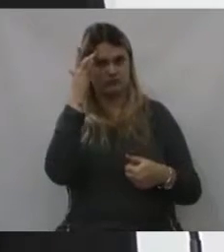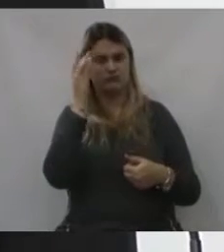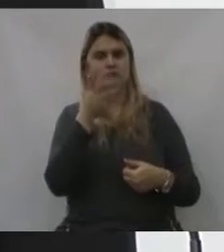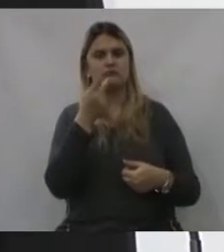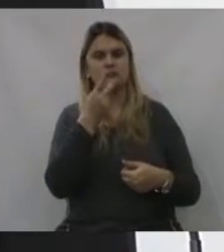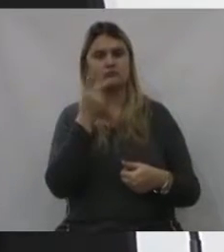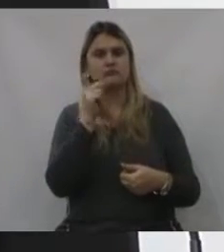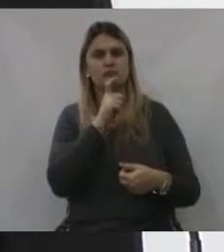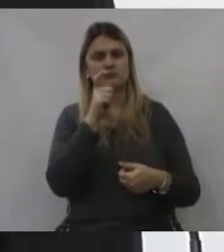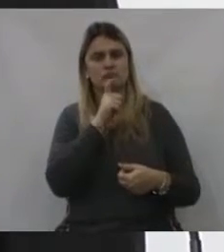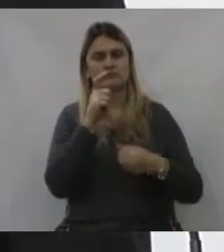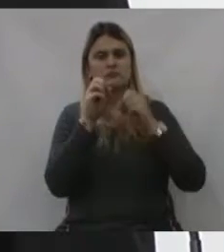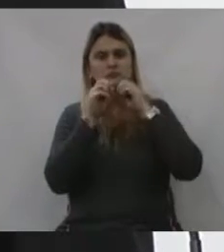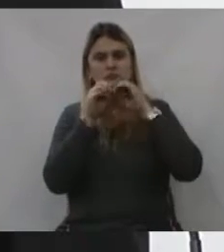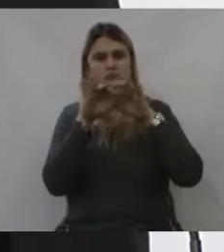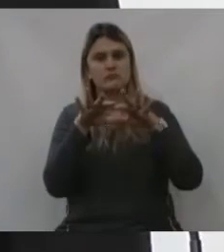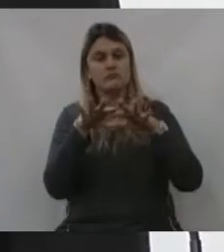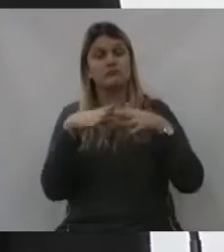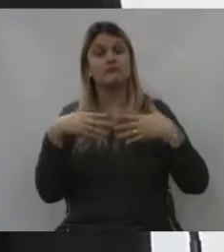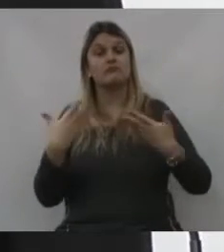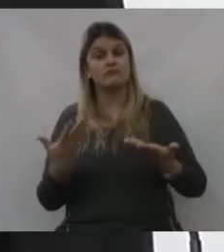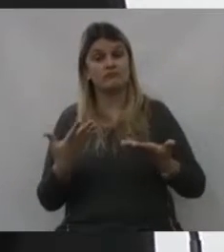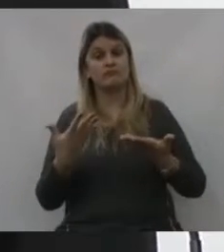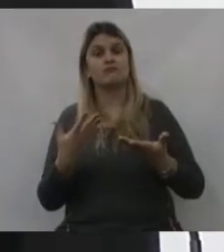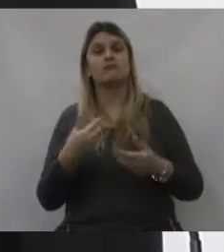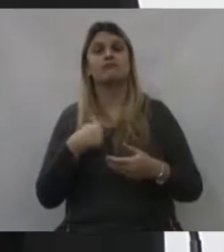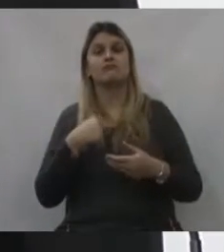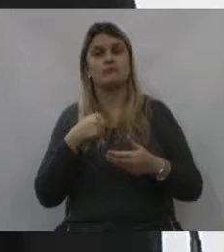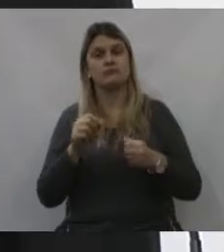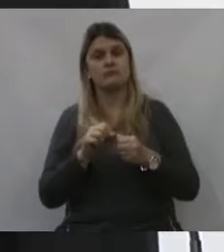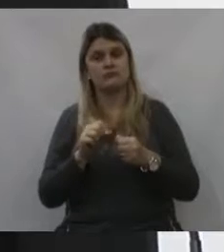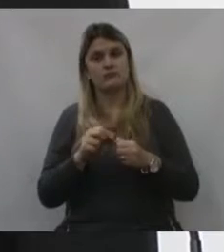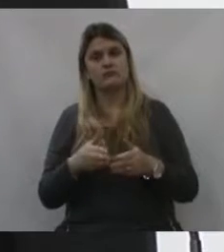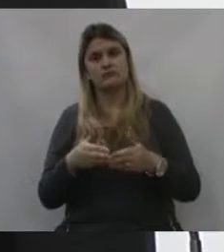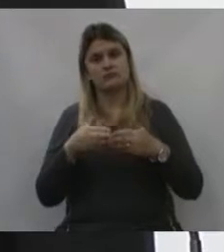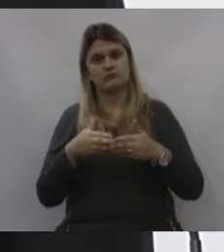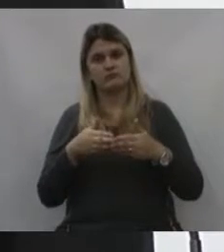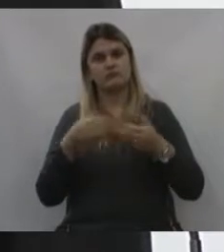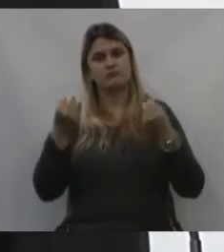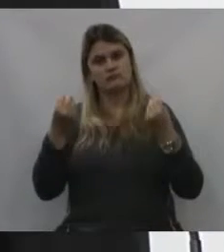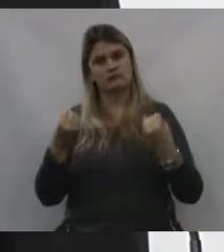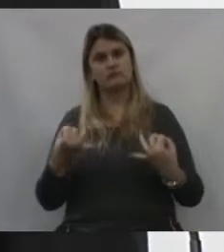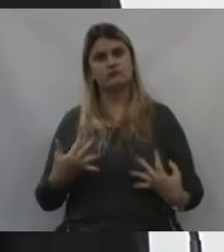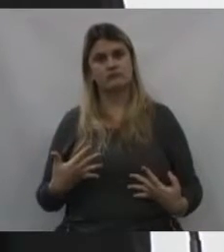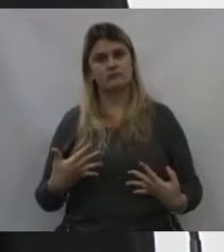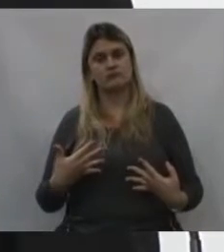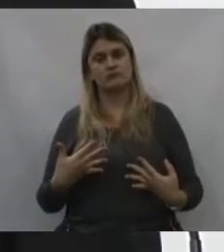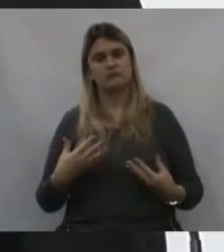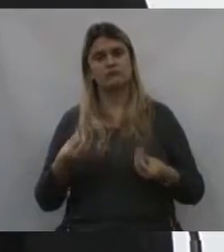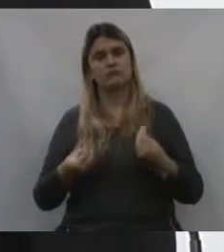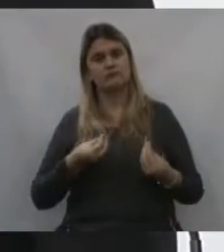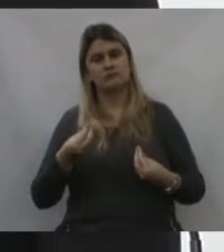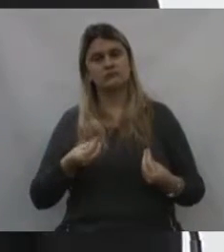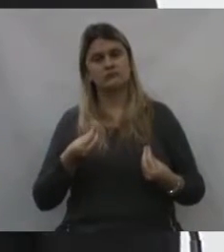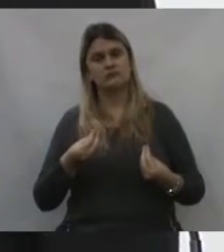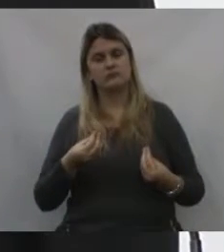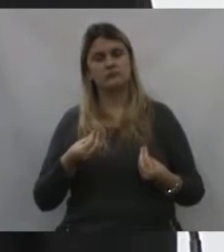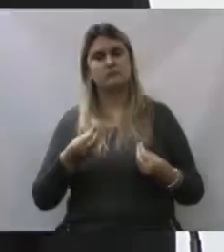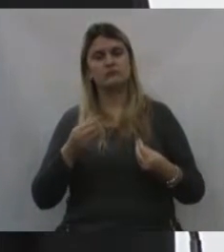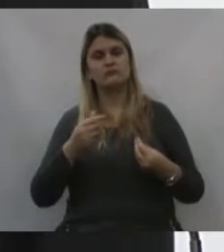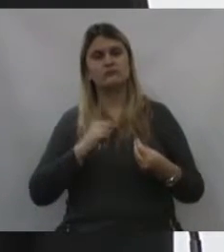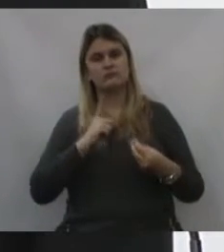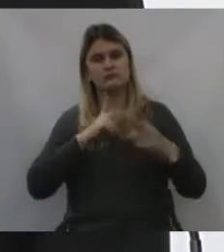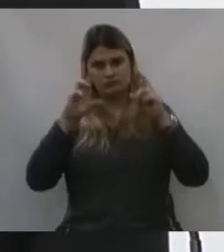de uma pessoa dessa colocar isso dessa forma? Então, faço esse esclarecimento como uma